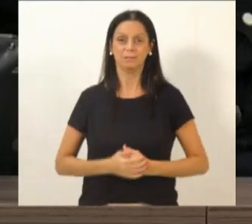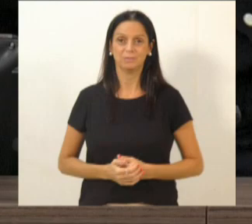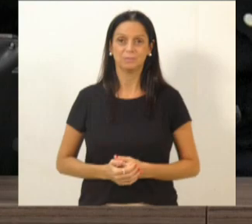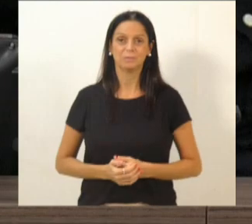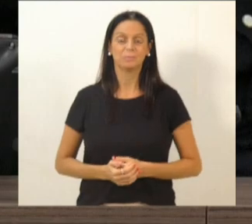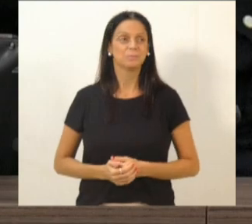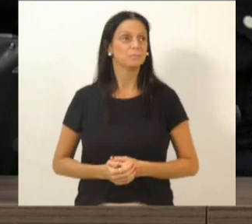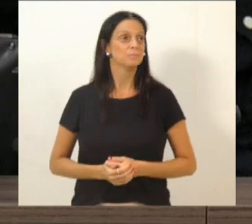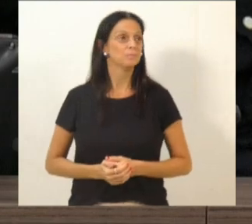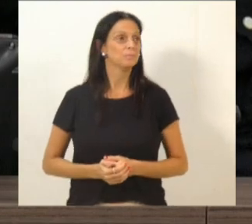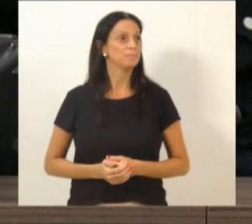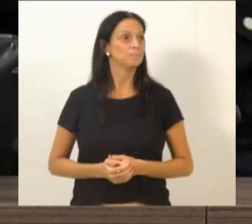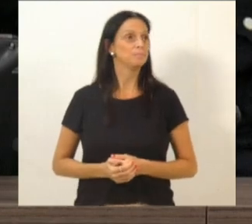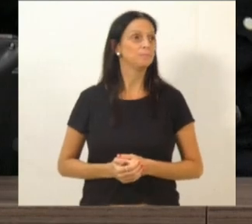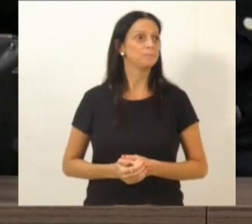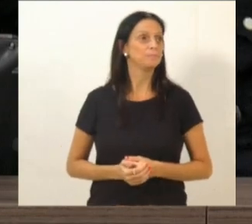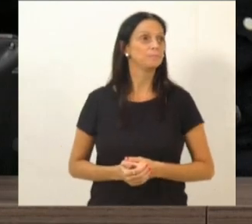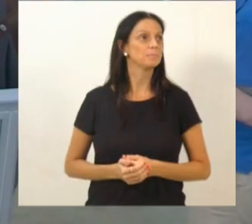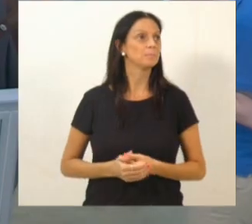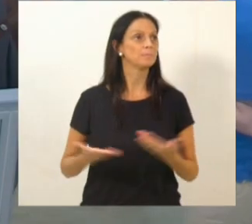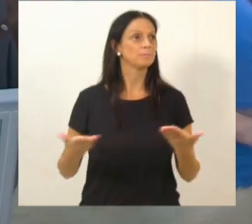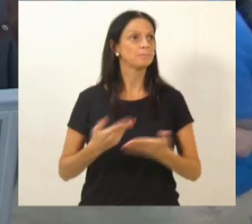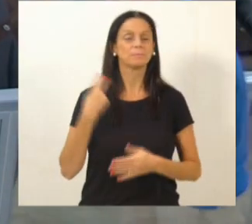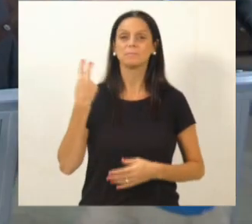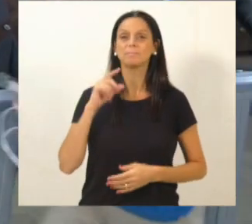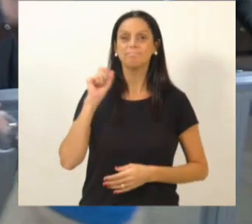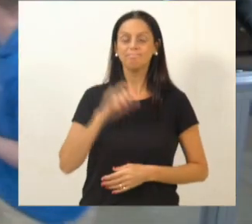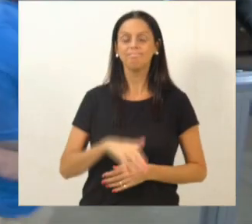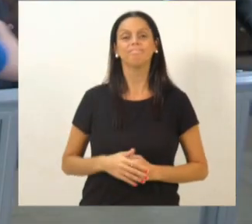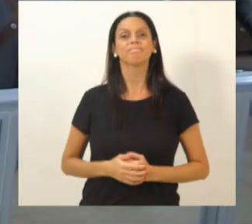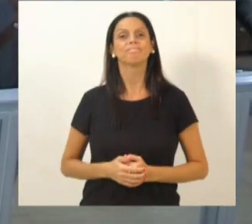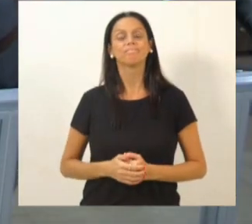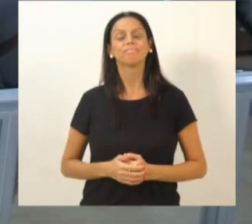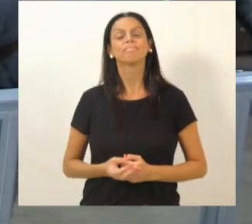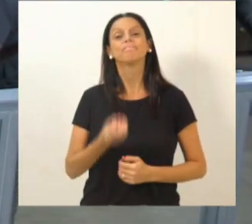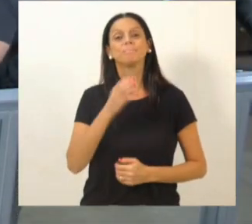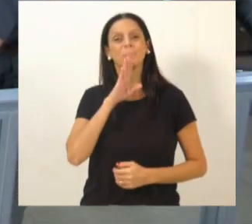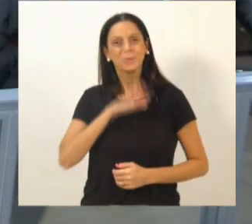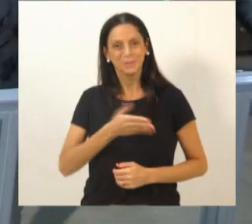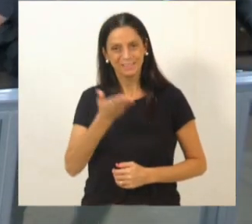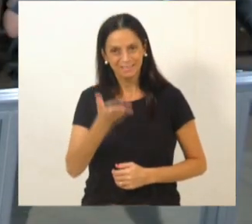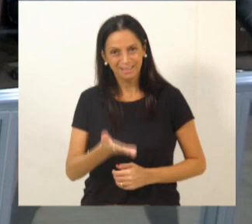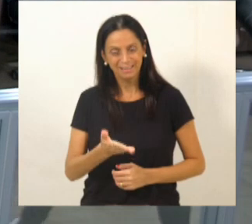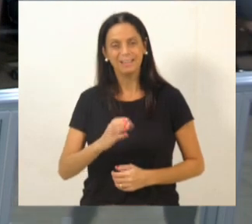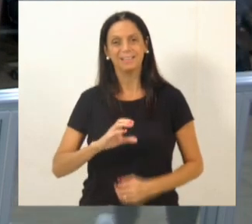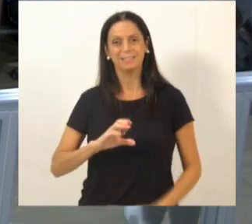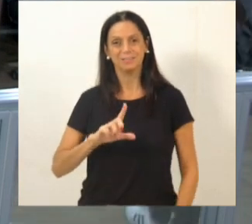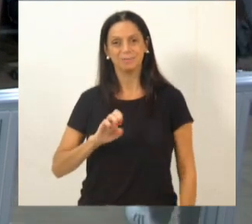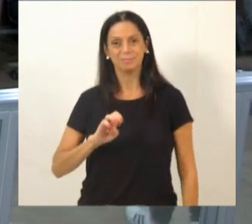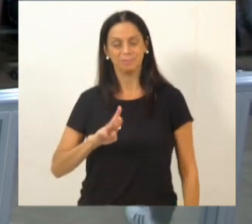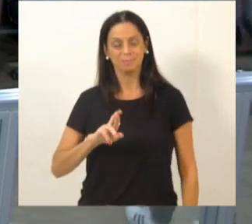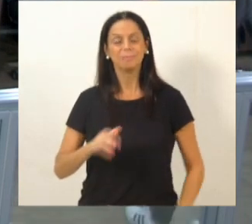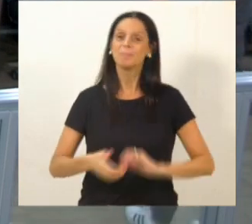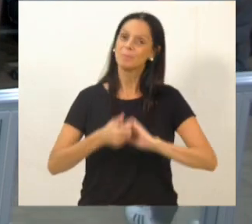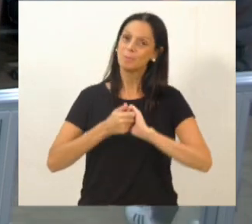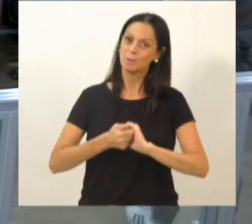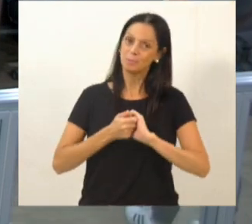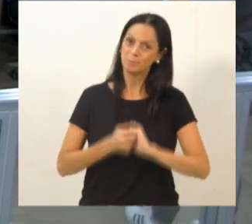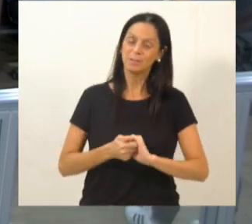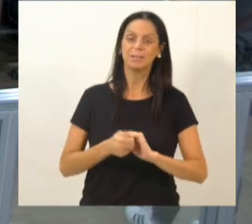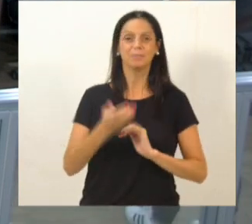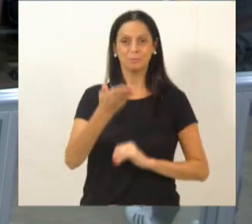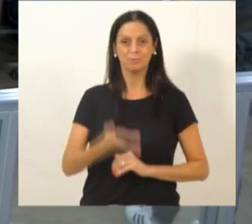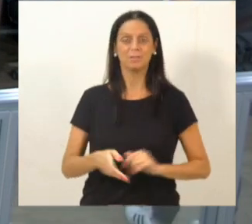Com a palavra, o vereador Maurício Gol. Kleber, boa tarde, né? Quero lhe cumprimentar, parabenizar, também cumprimentar o Francisco, que está